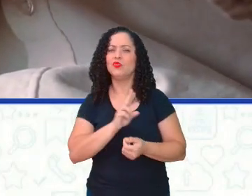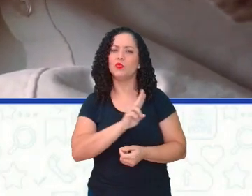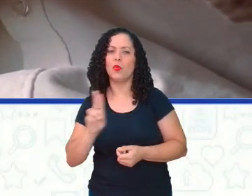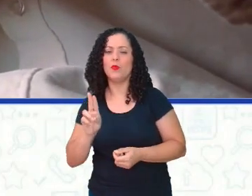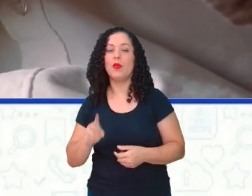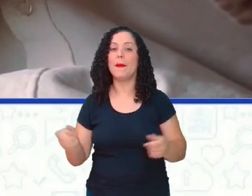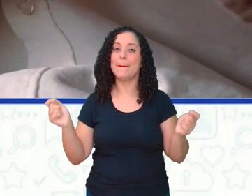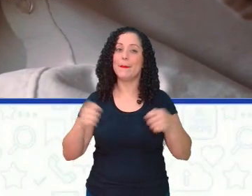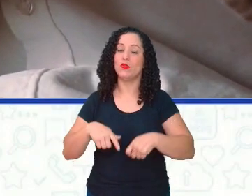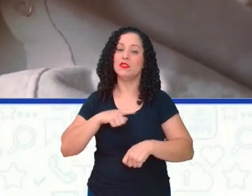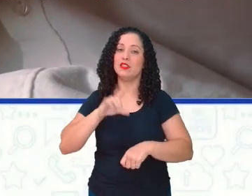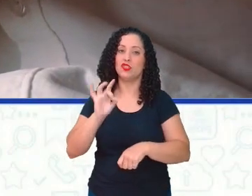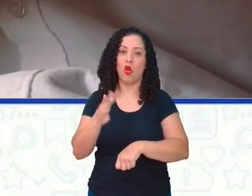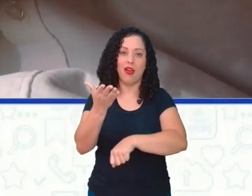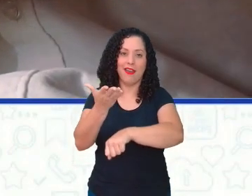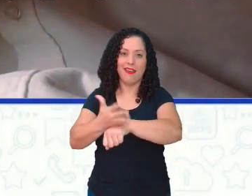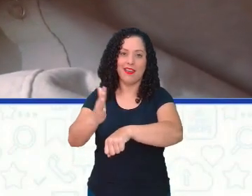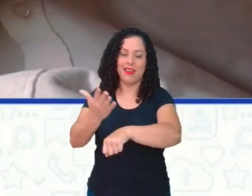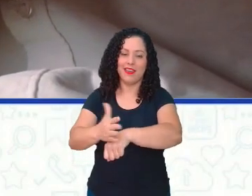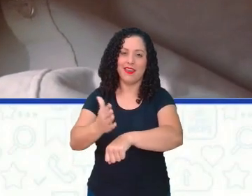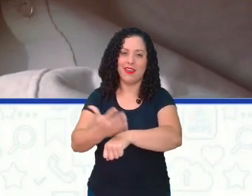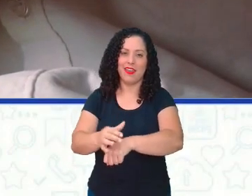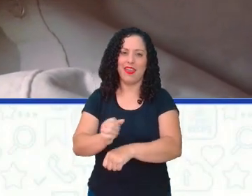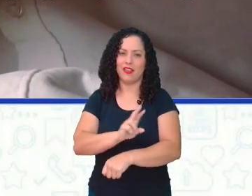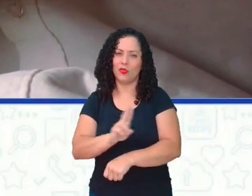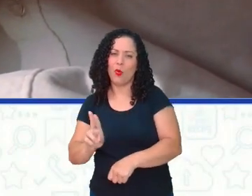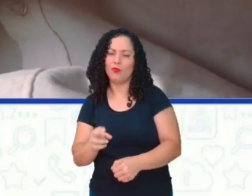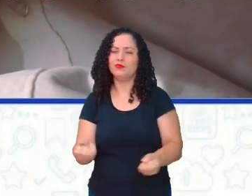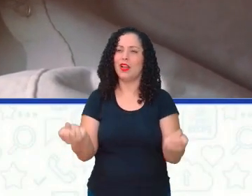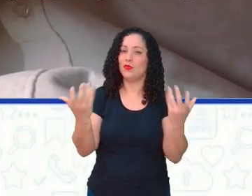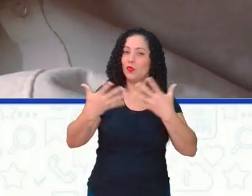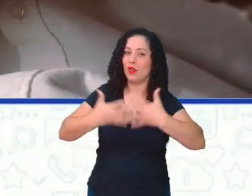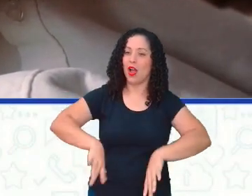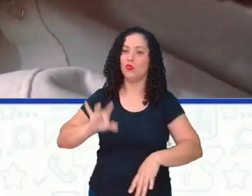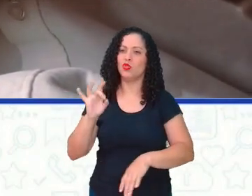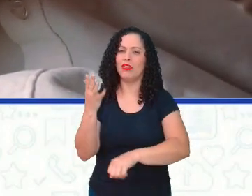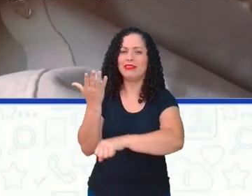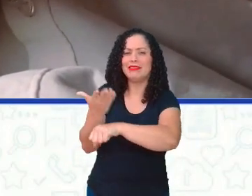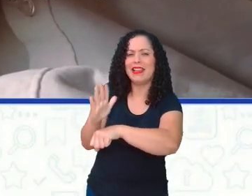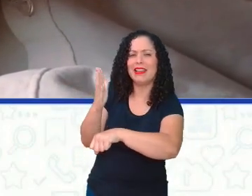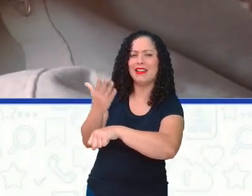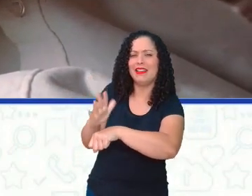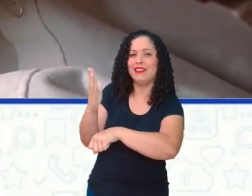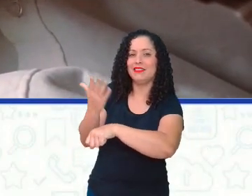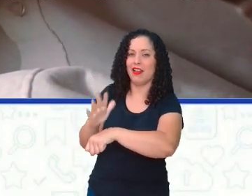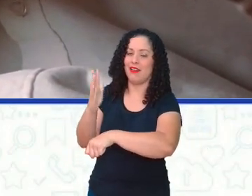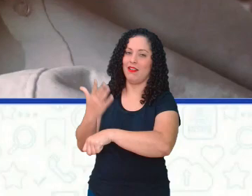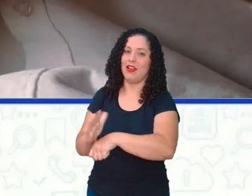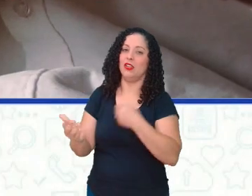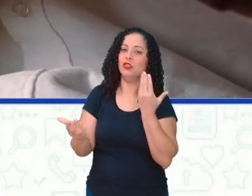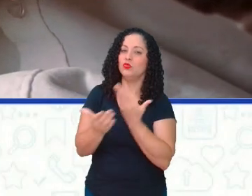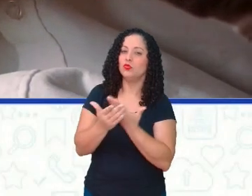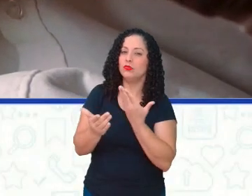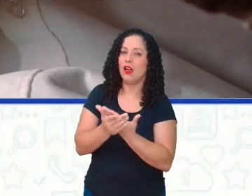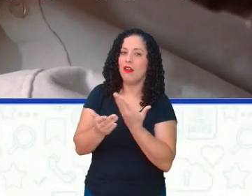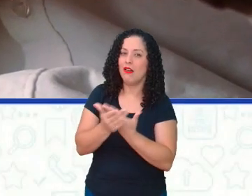chamar de ensaio, né? O nome mais comum, mais usado é ensaio, treino,